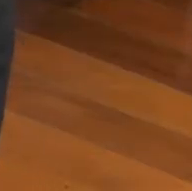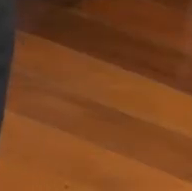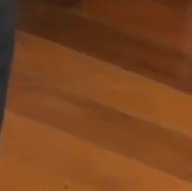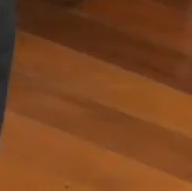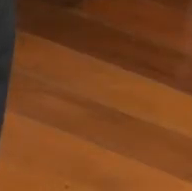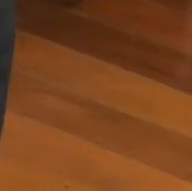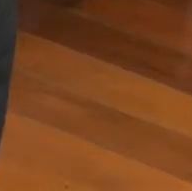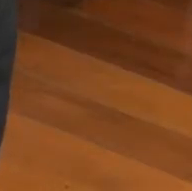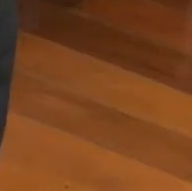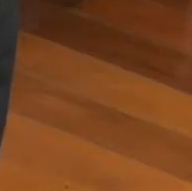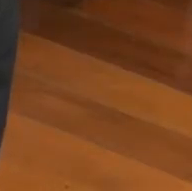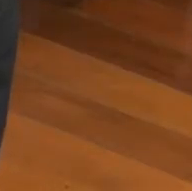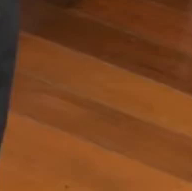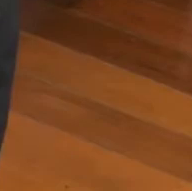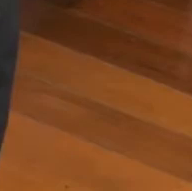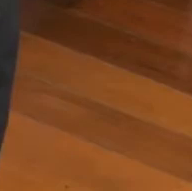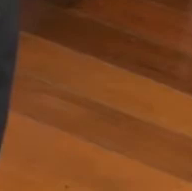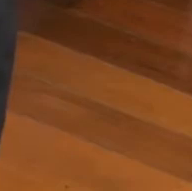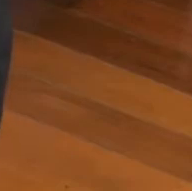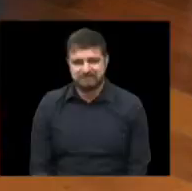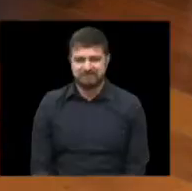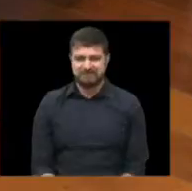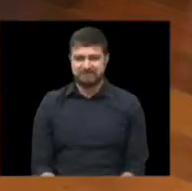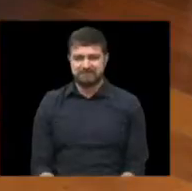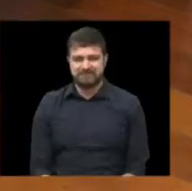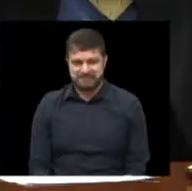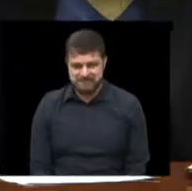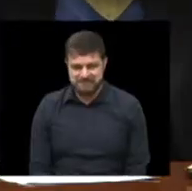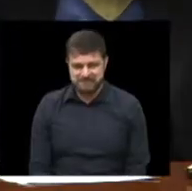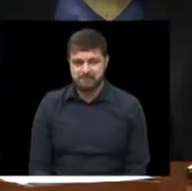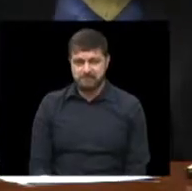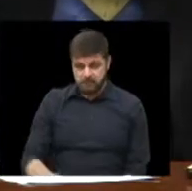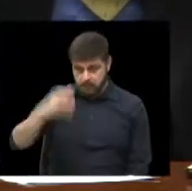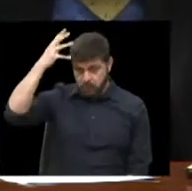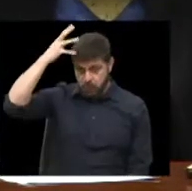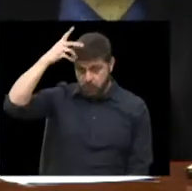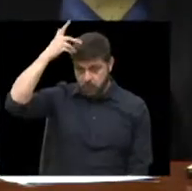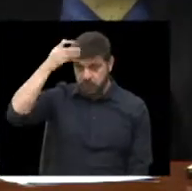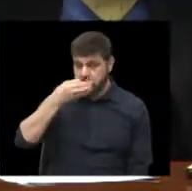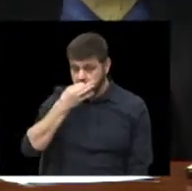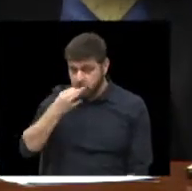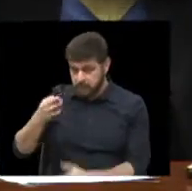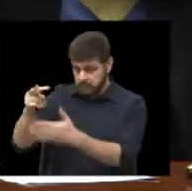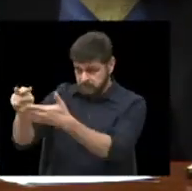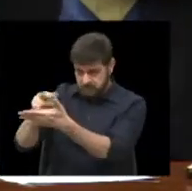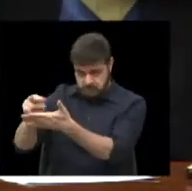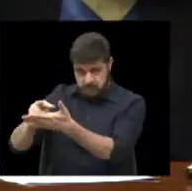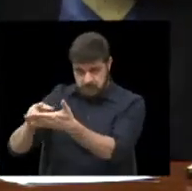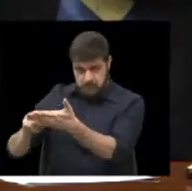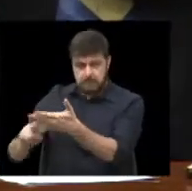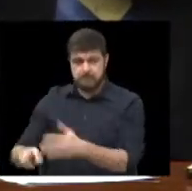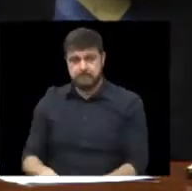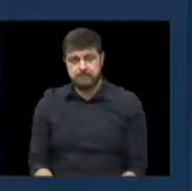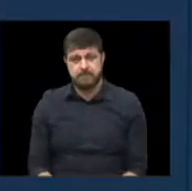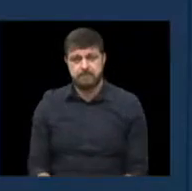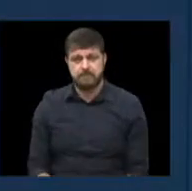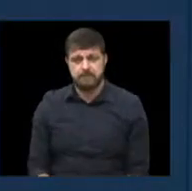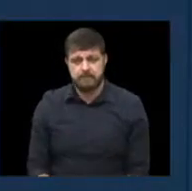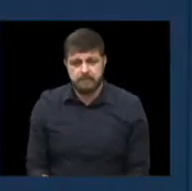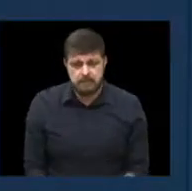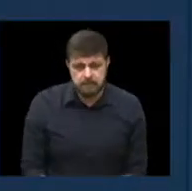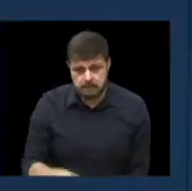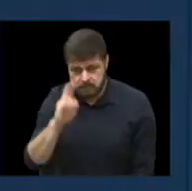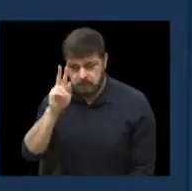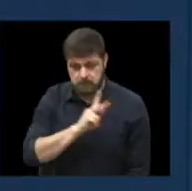da comissão, vereador Rodrigo da Farmadic. Vereador Rodrigo da Farmadic tem a tribuna para exarar o parecer.